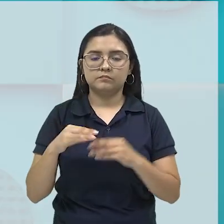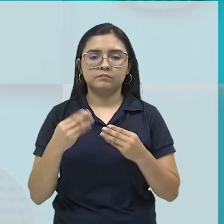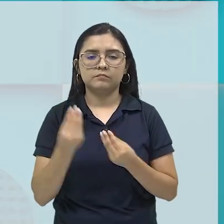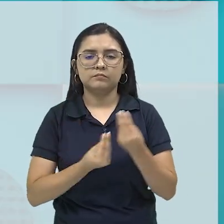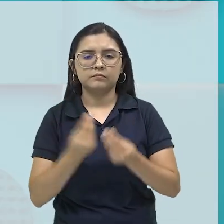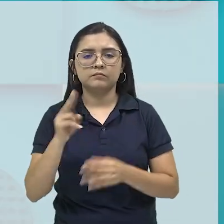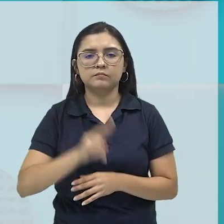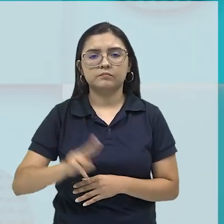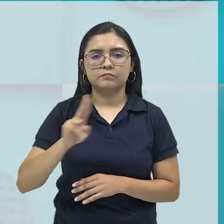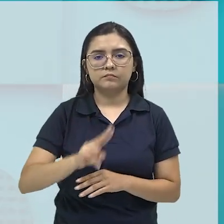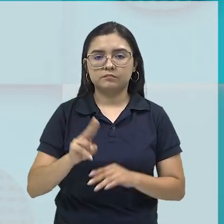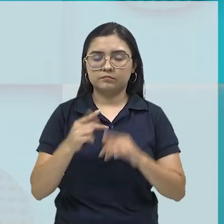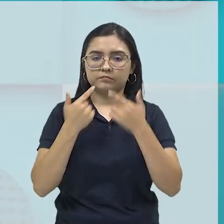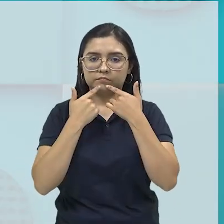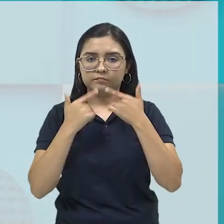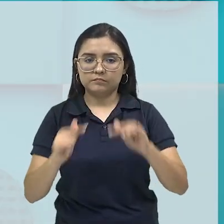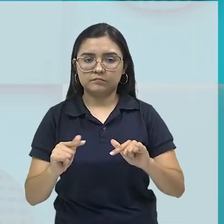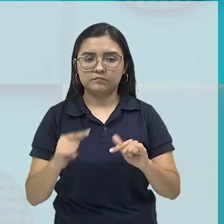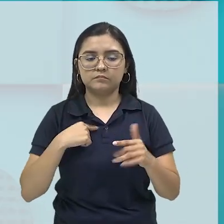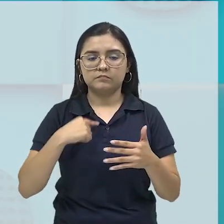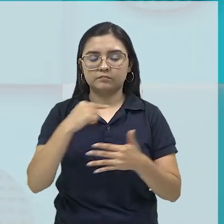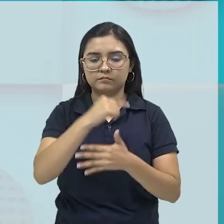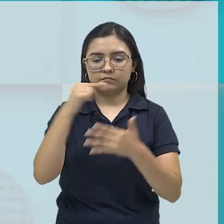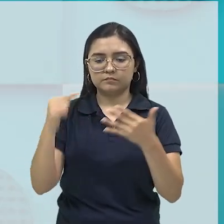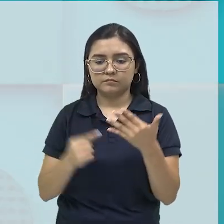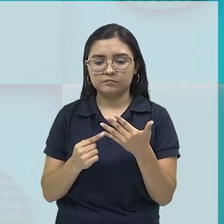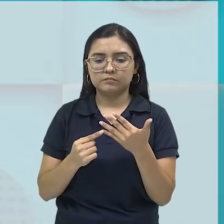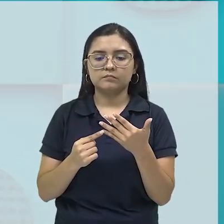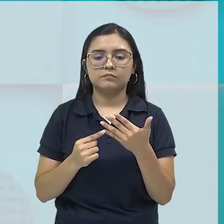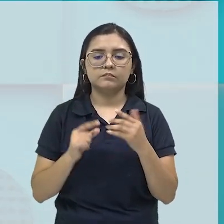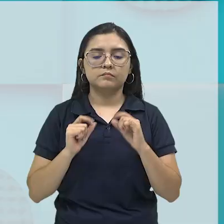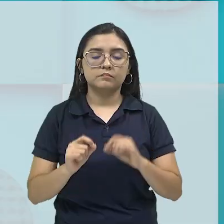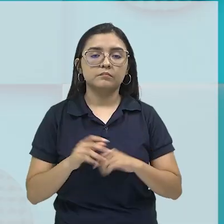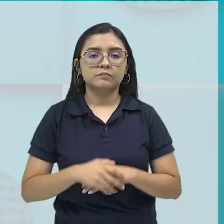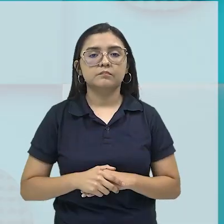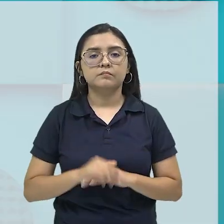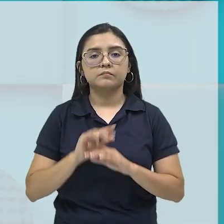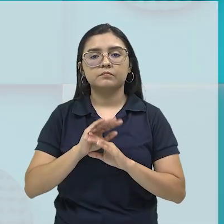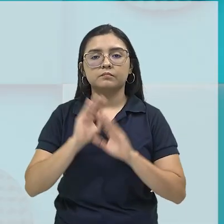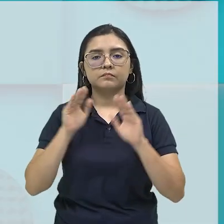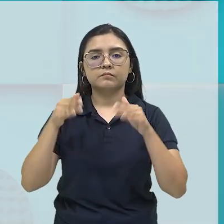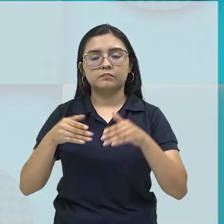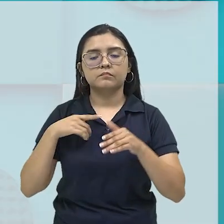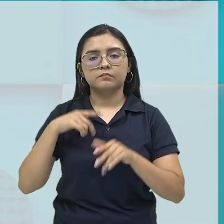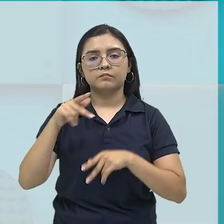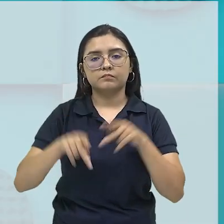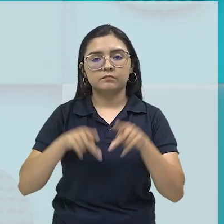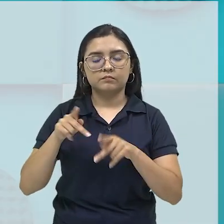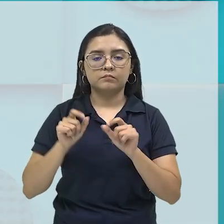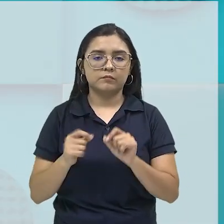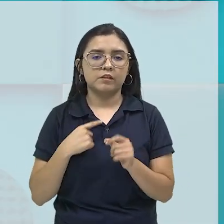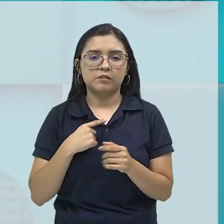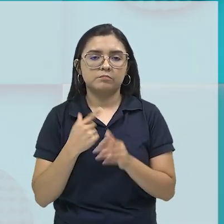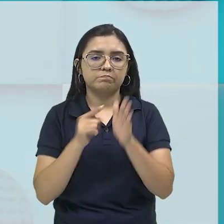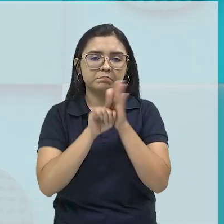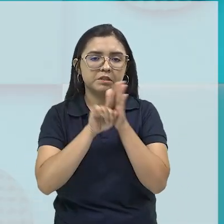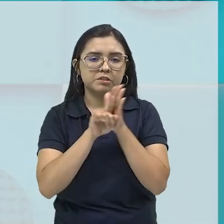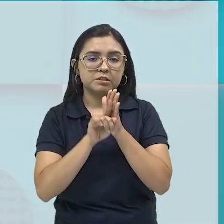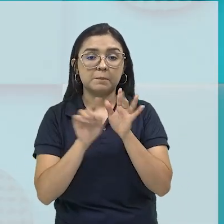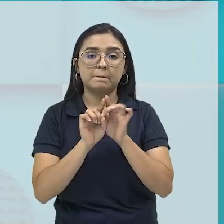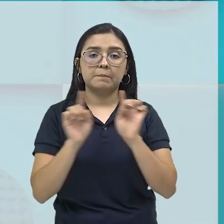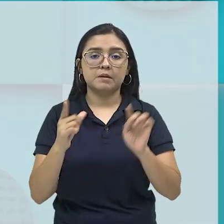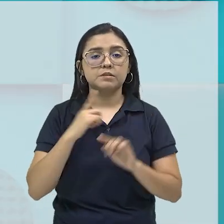determinada linguagem, determinados elementos para se aproximar de um público que não é um público que pesquisa necessariamente sobre aquele assunto, mas que